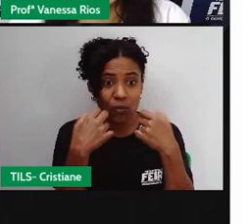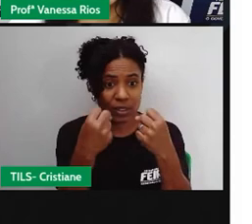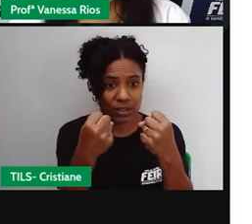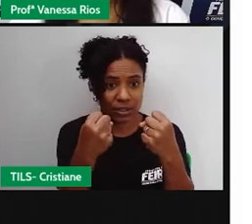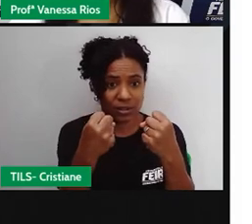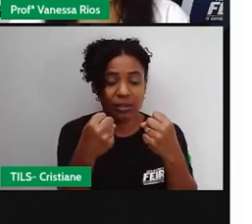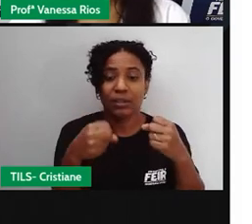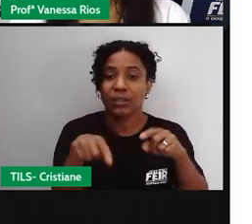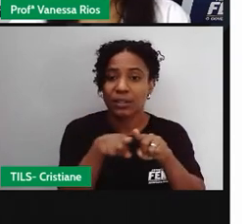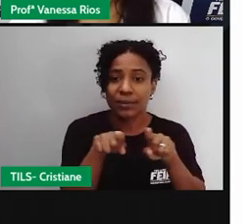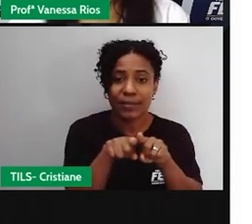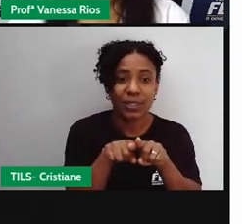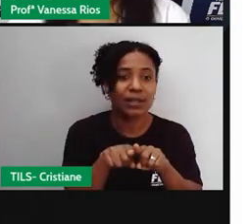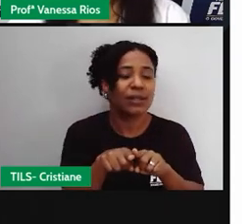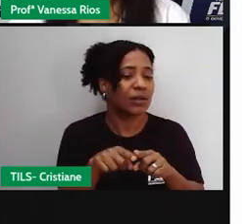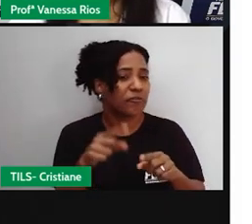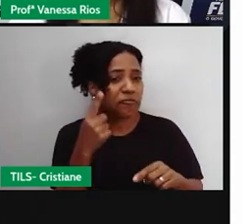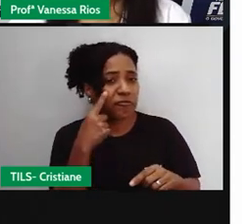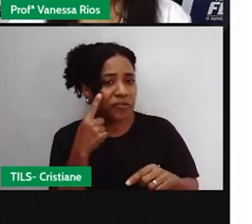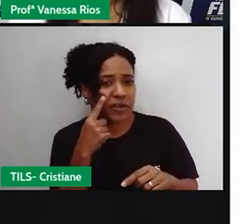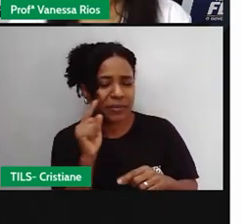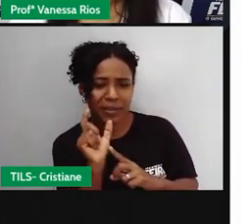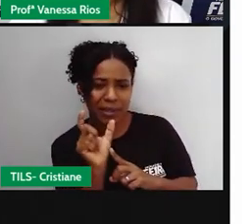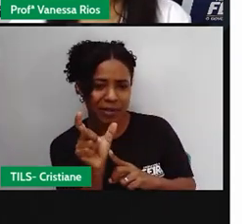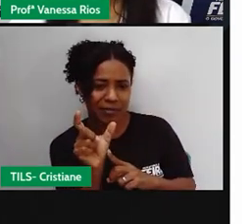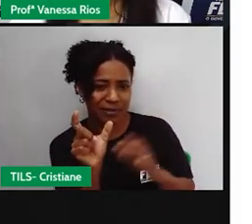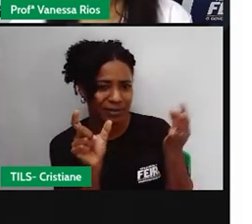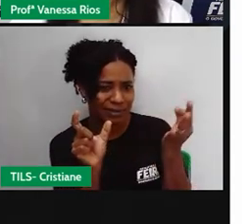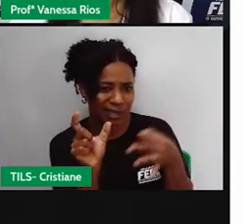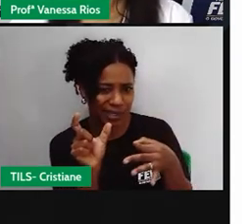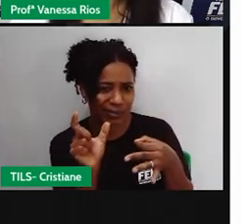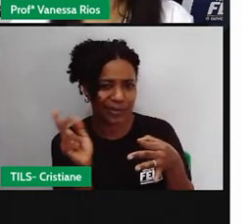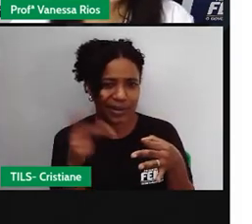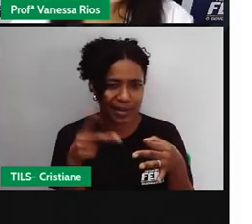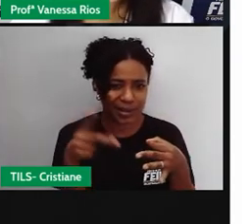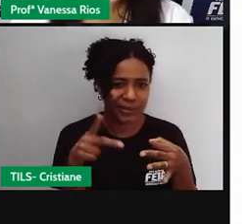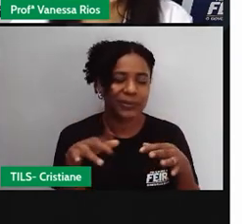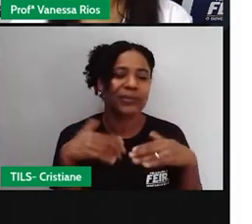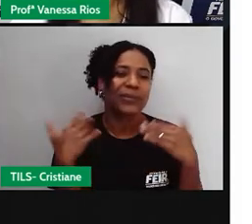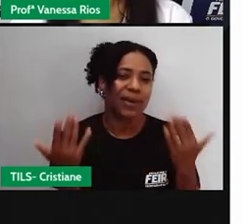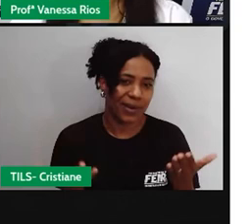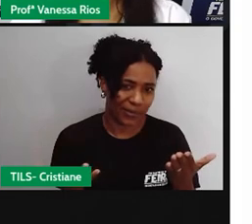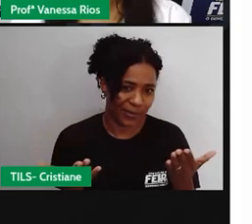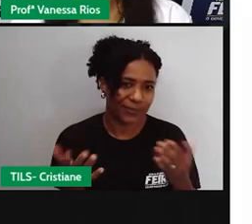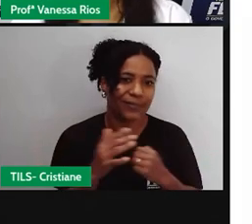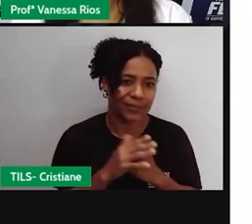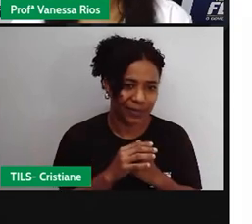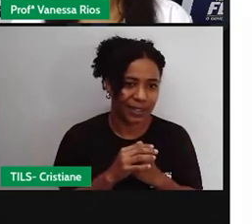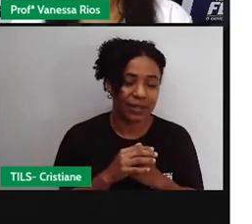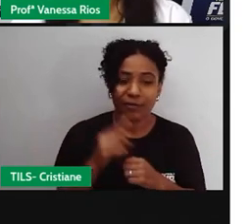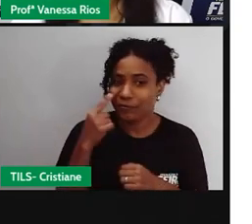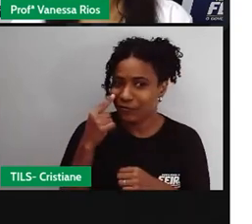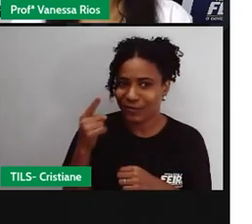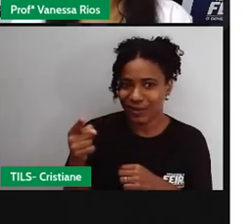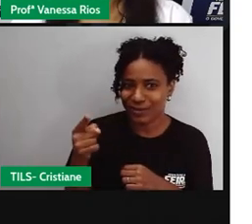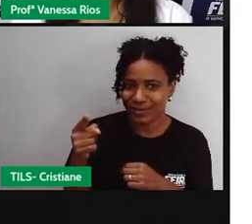Assaré algumas palavras que podem, aos olhos aí da ortografia, aos